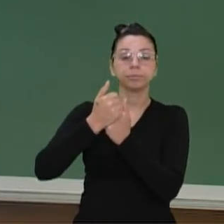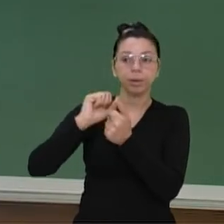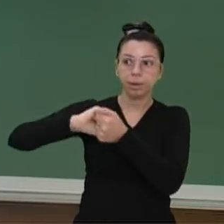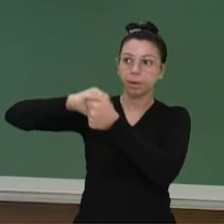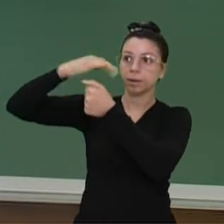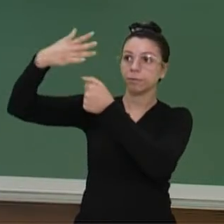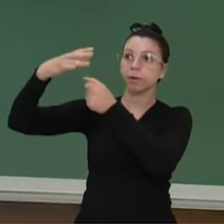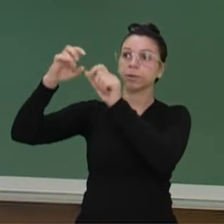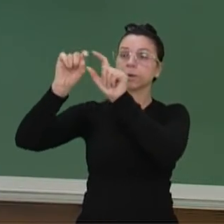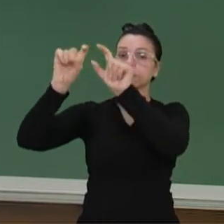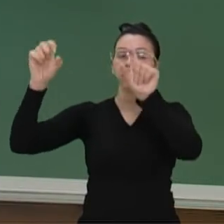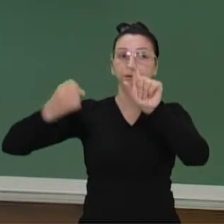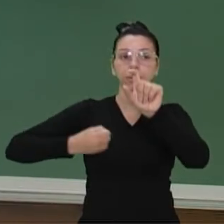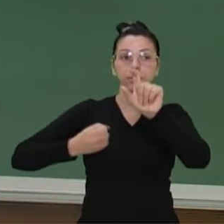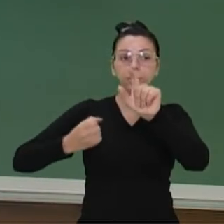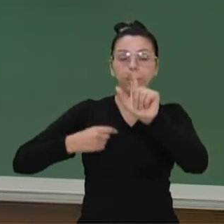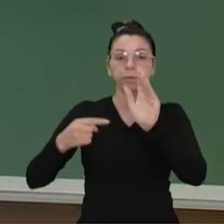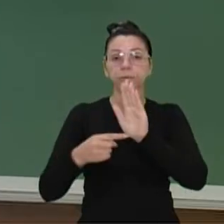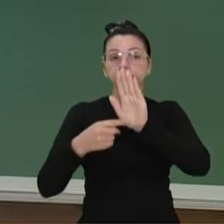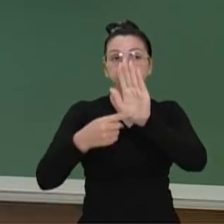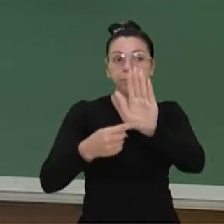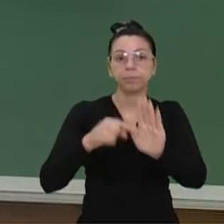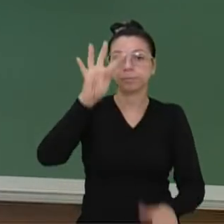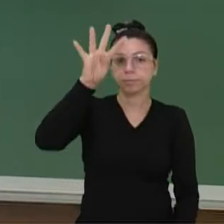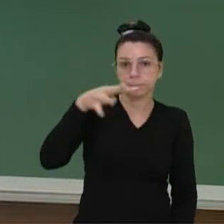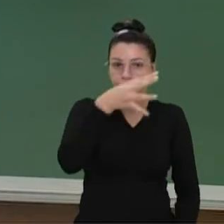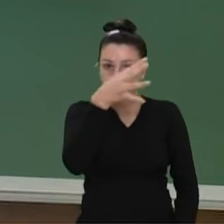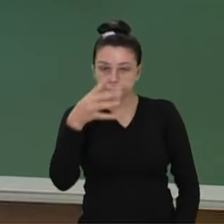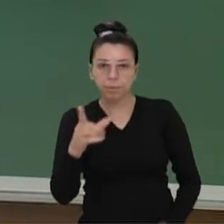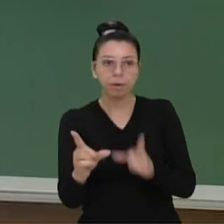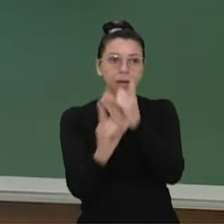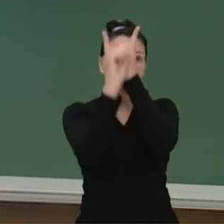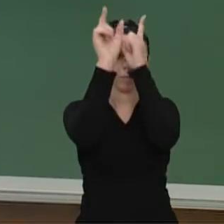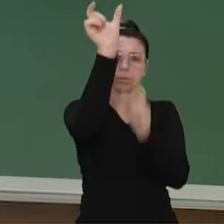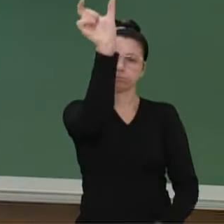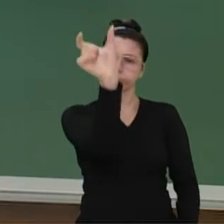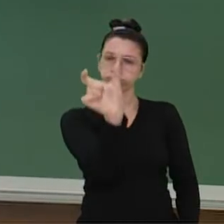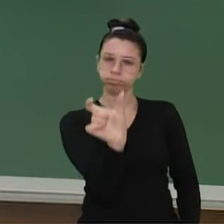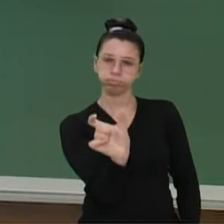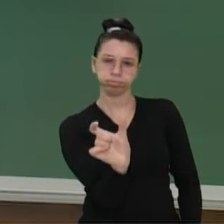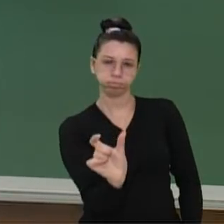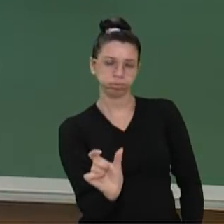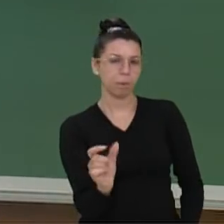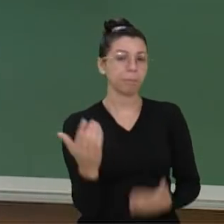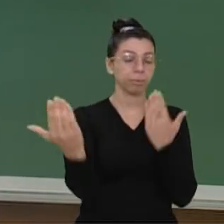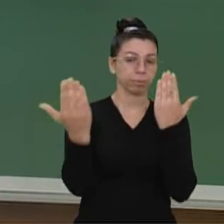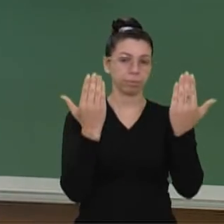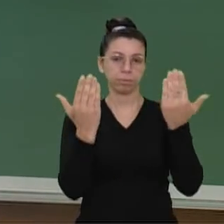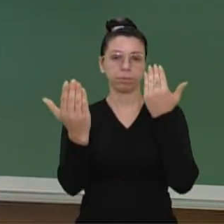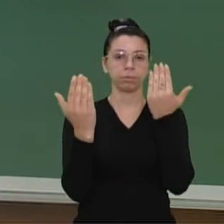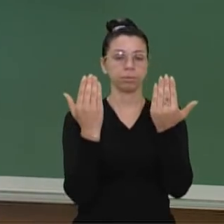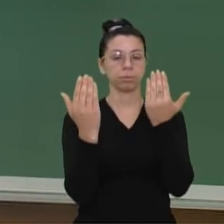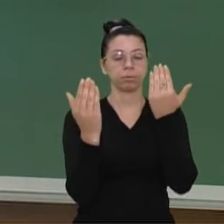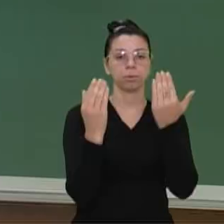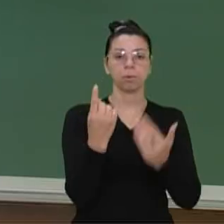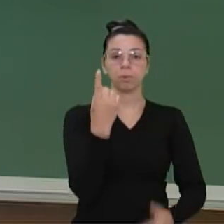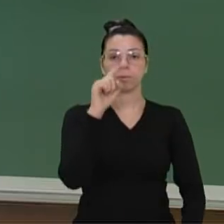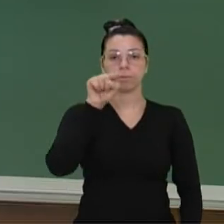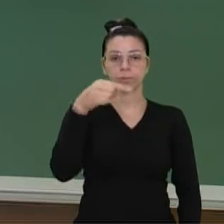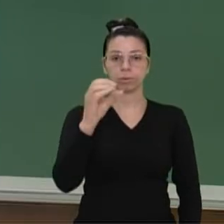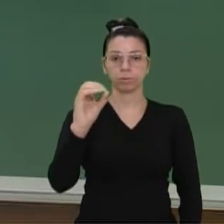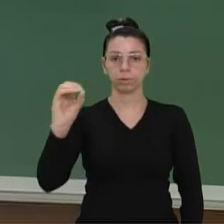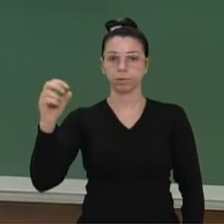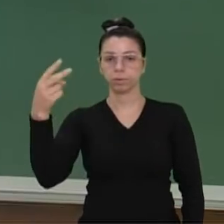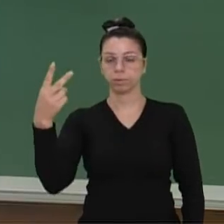um expoente, vai nos dar esse fator, que nós vamos chegar em um desses fatores aqui para comparar com